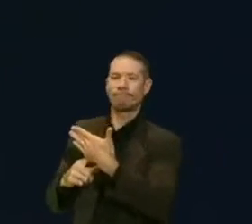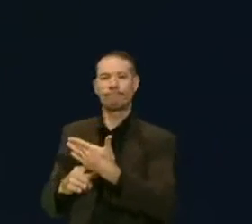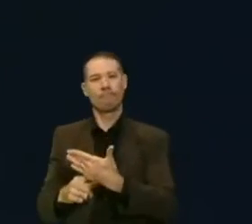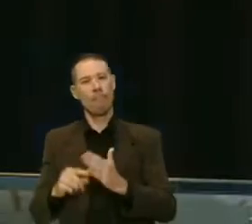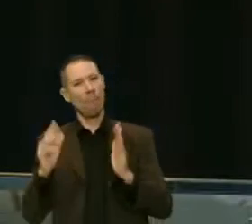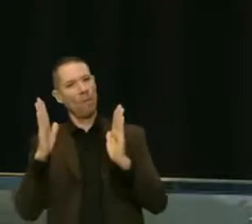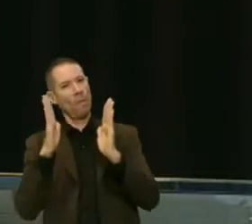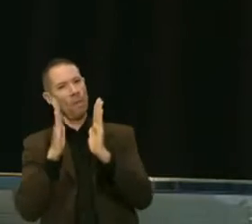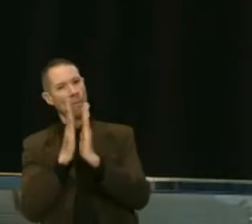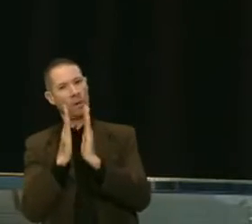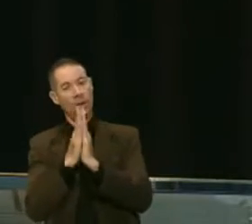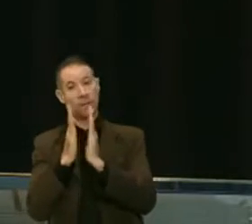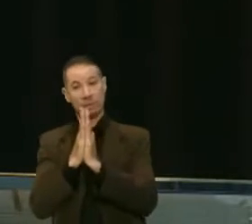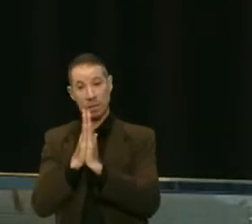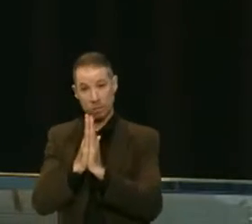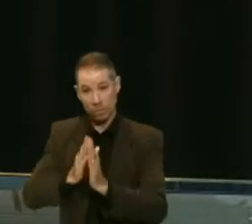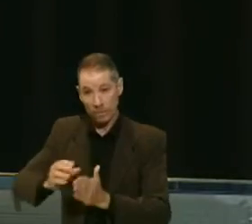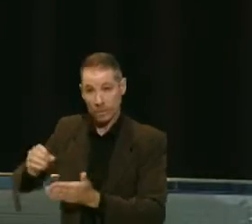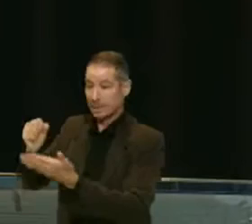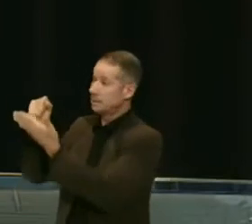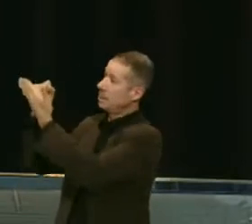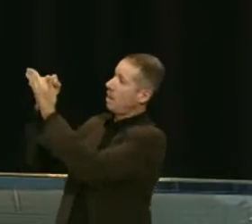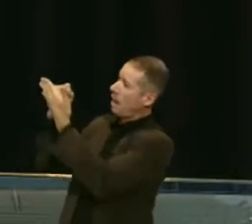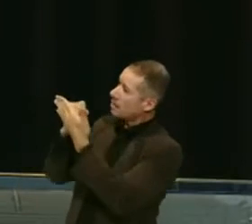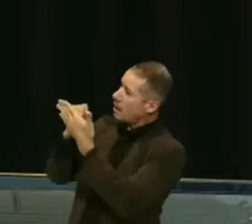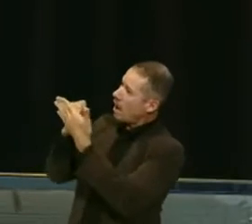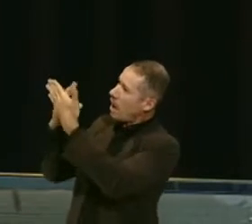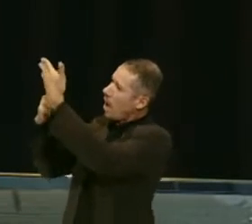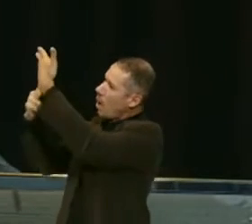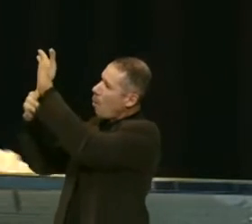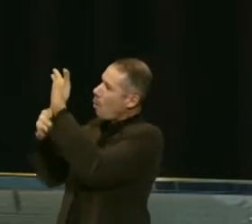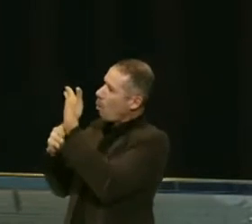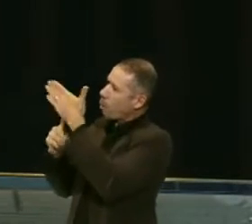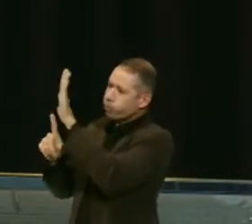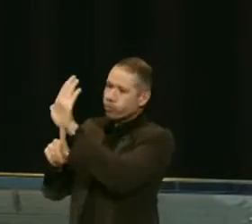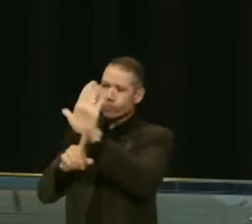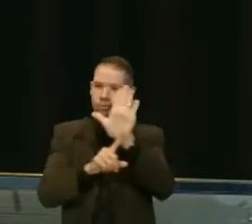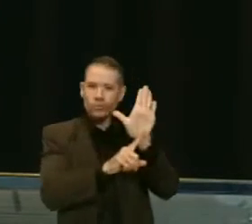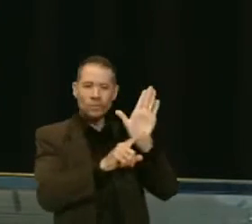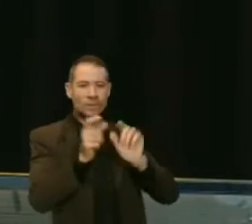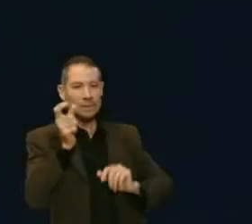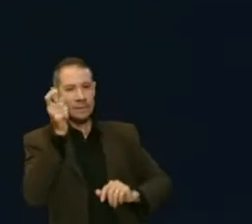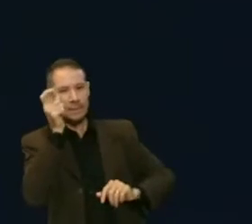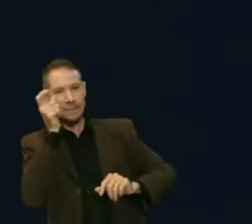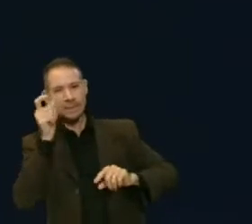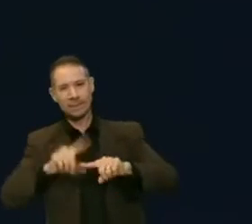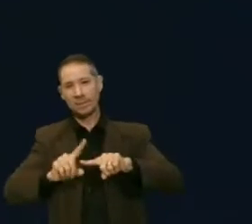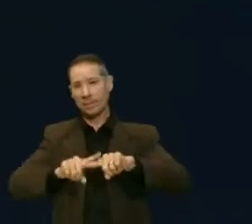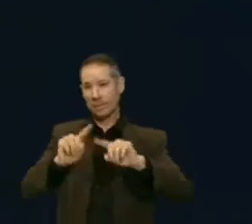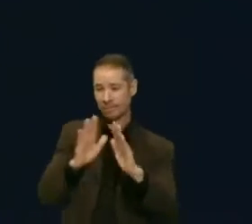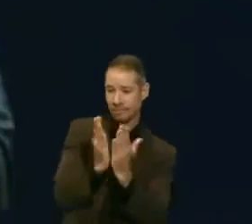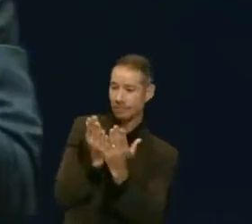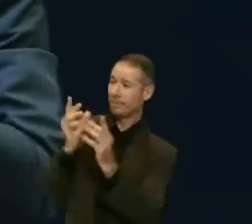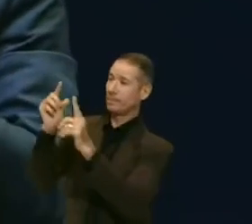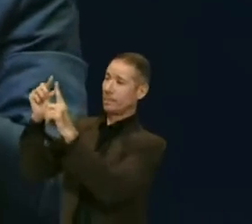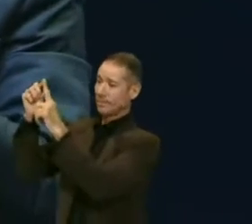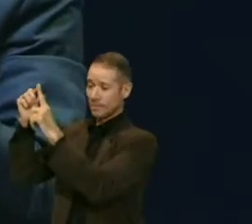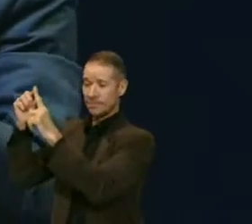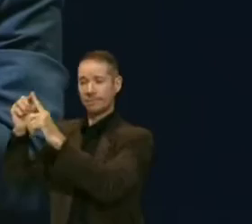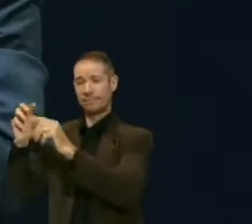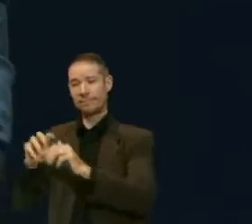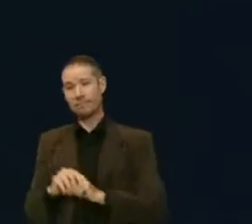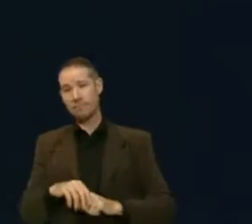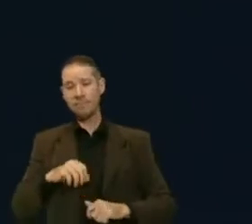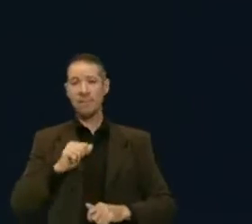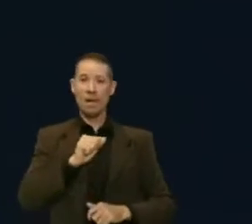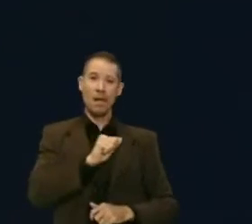A oração traz revelação de Deus. E eu acho interessante porque a palavra de Deus diz que